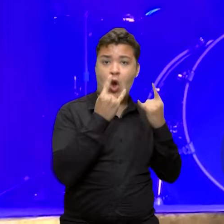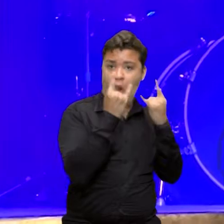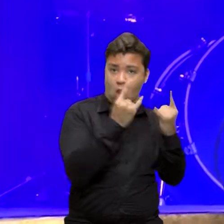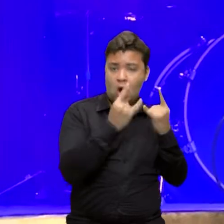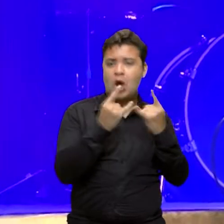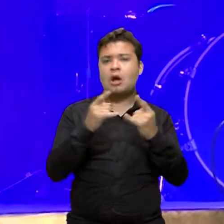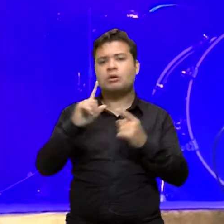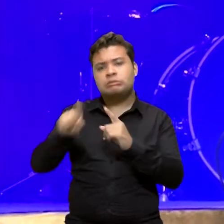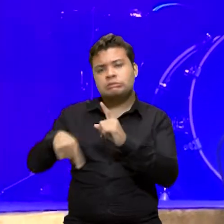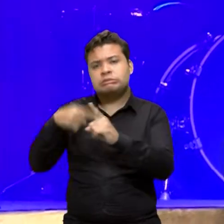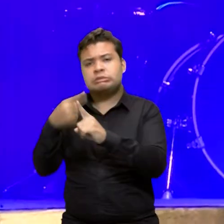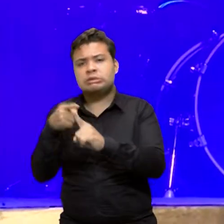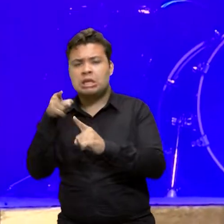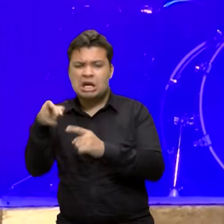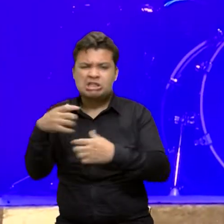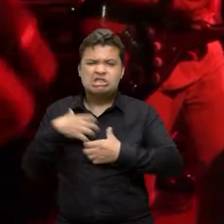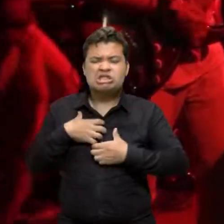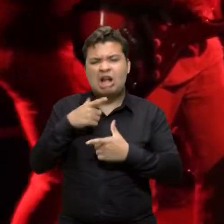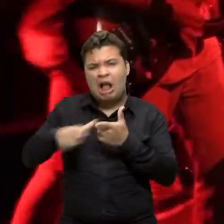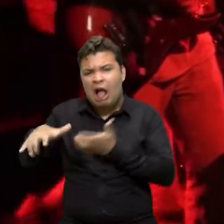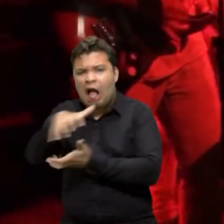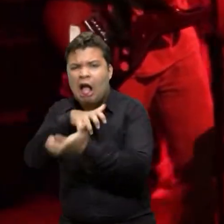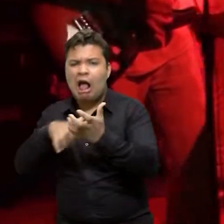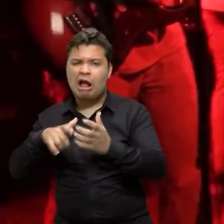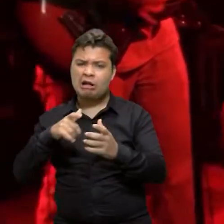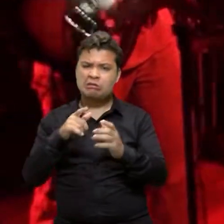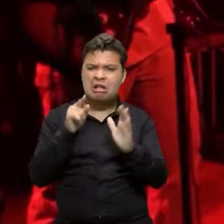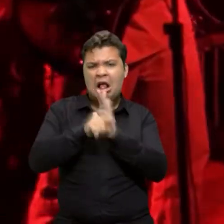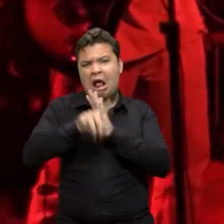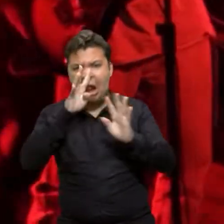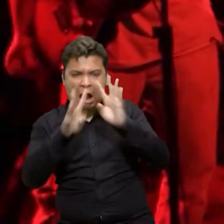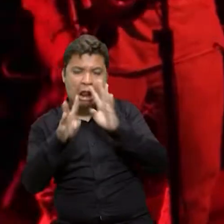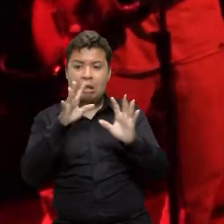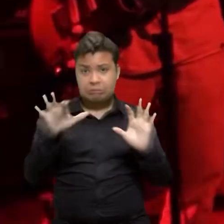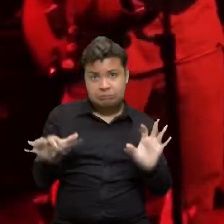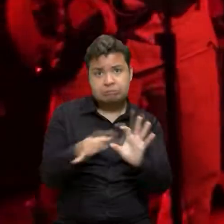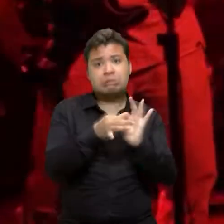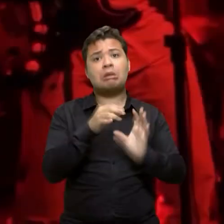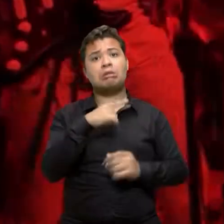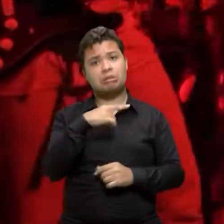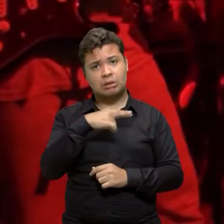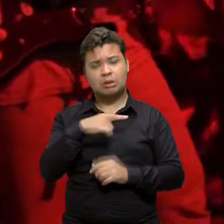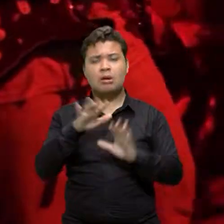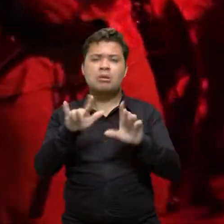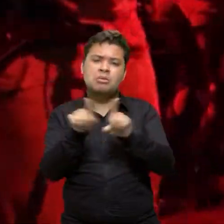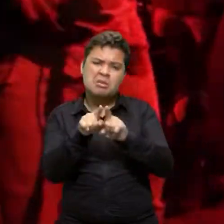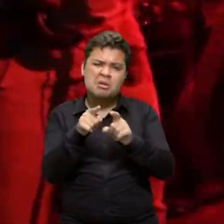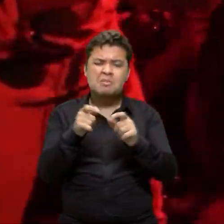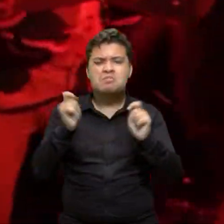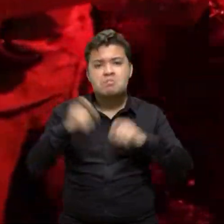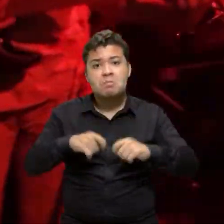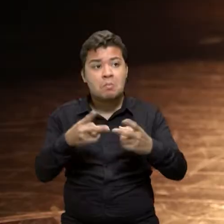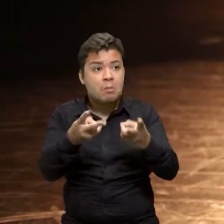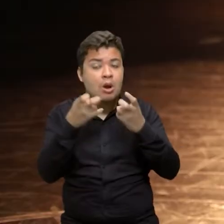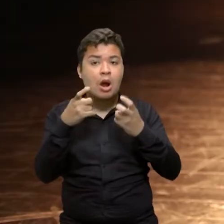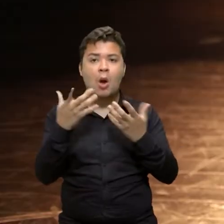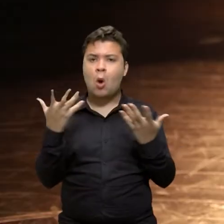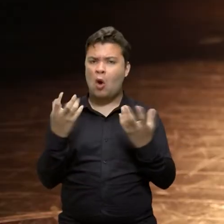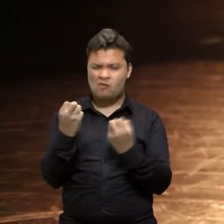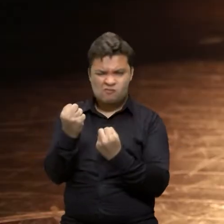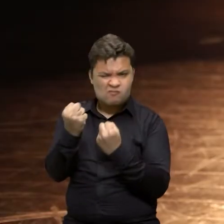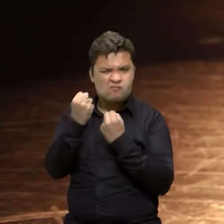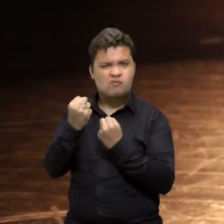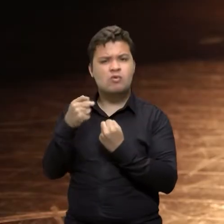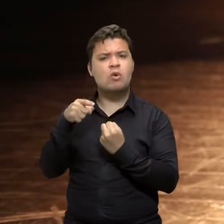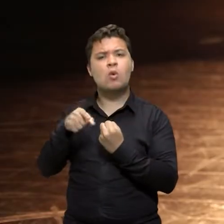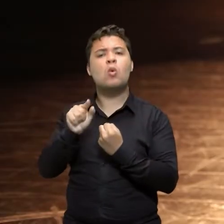questão dessa atitude transgressora, com essa atitude questionadora também. E inclusive é possível a gente perceber que isso é